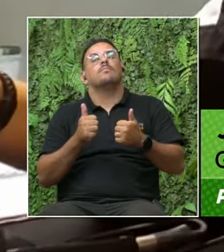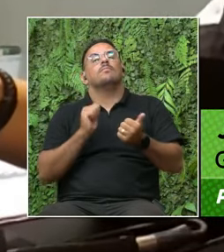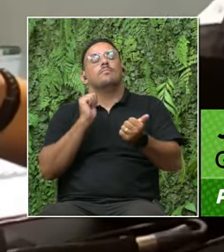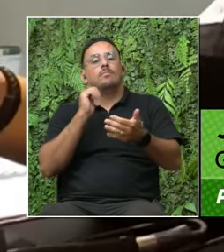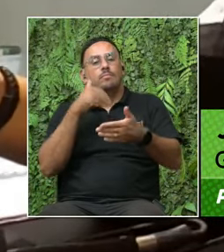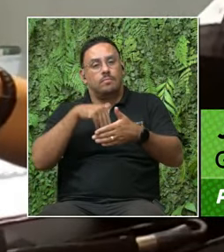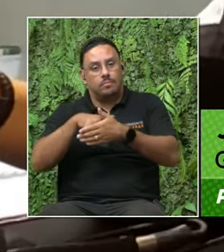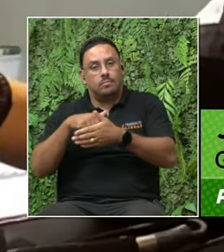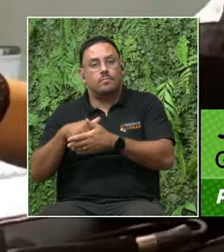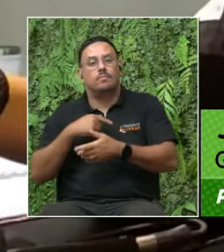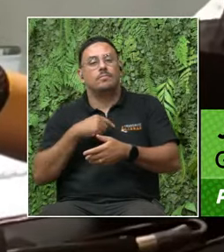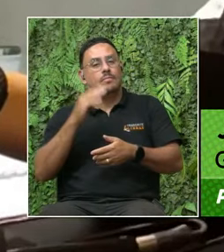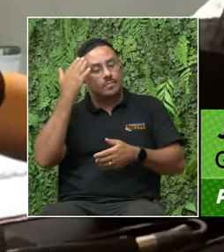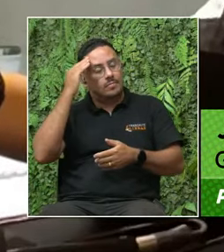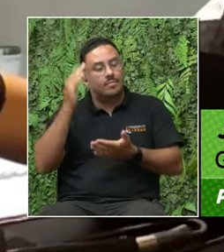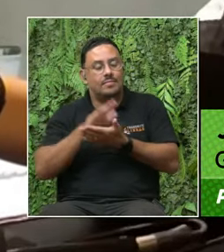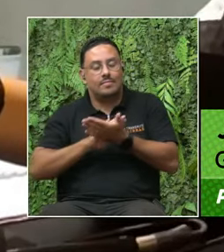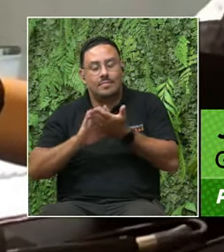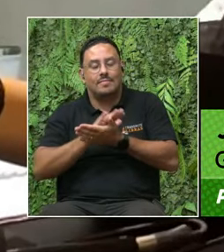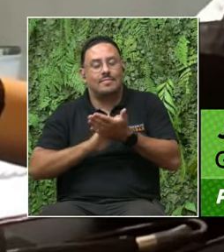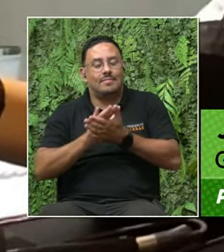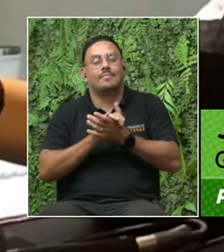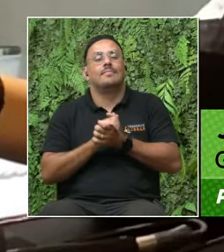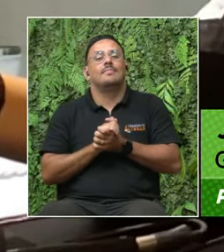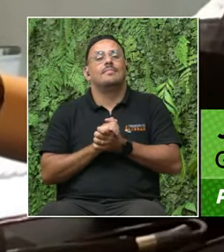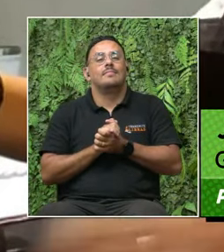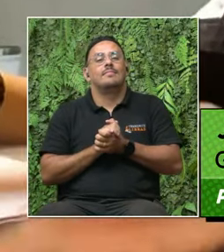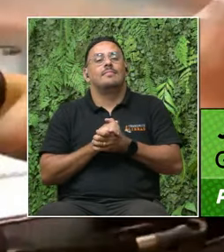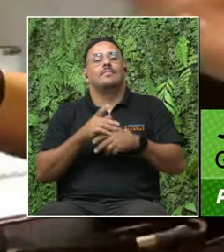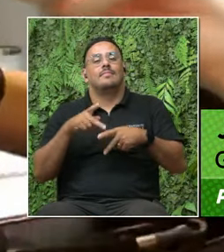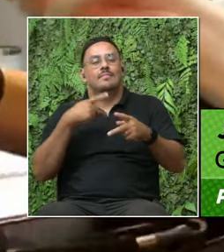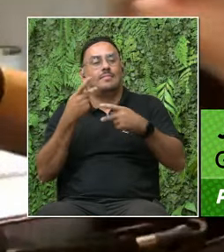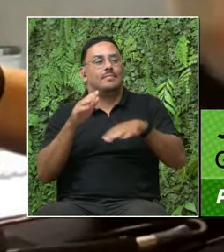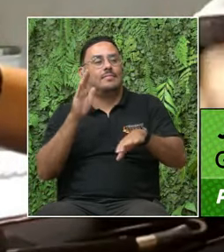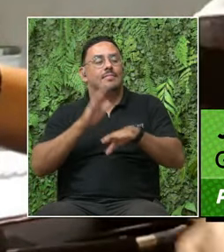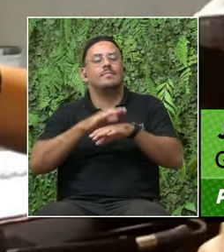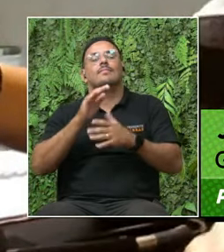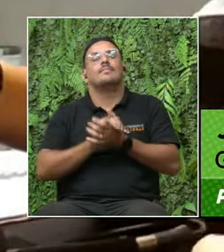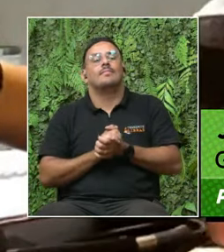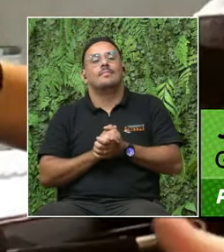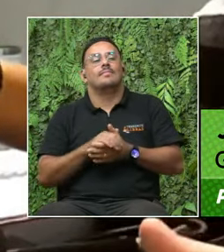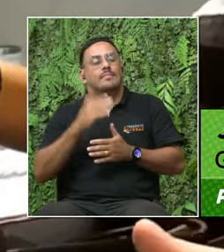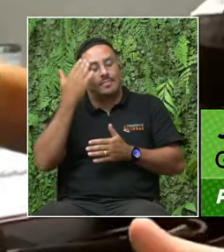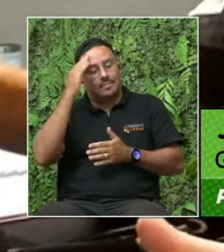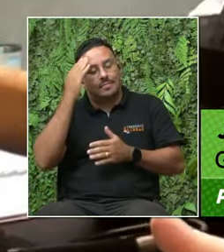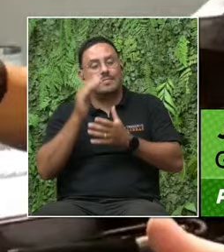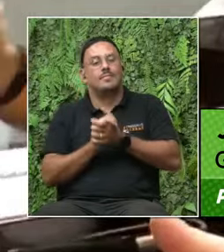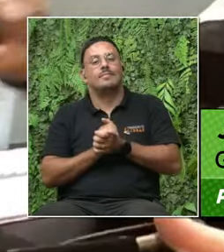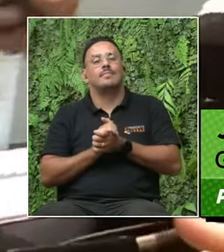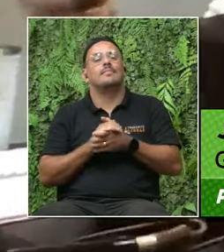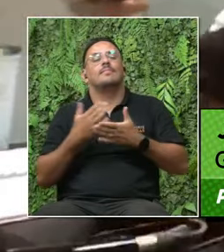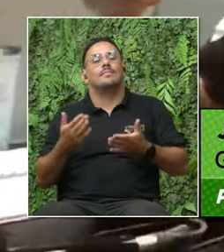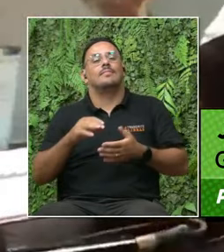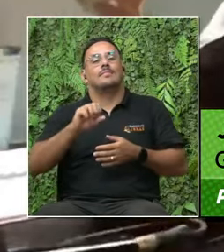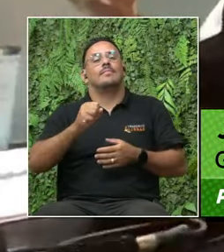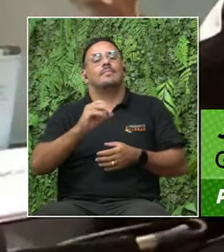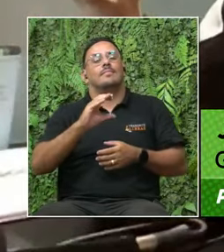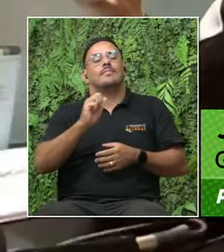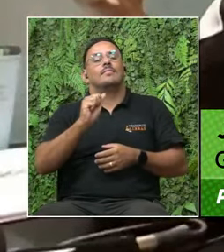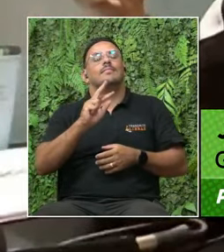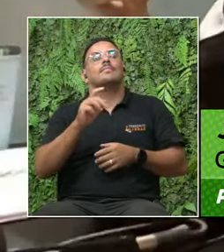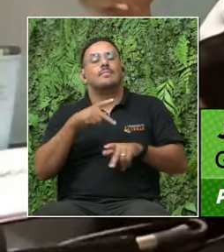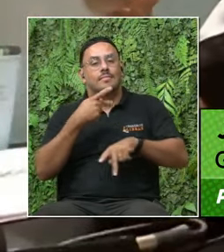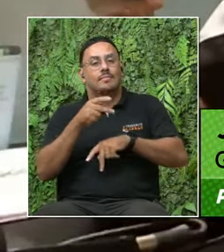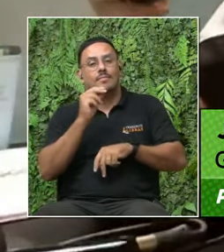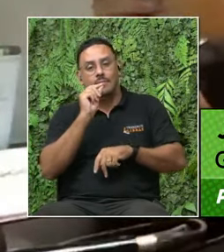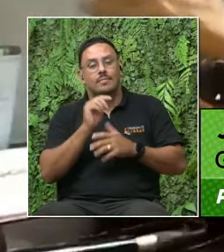converg nenuma vamos ver se a gente fala com mais gente por aqui você entendeu ou não não fala comigo um